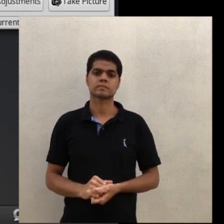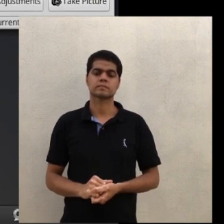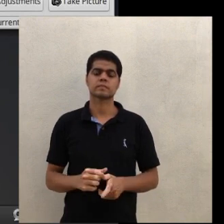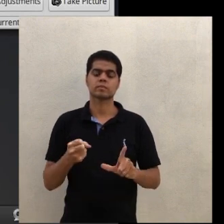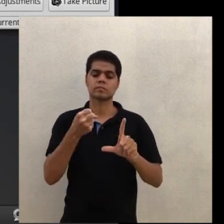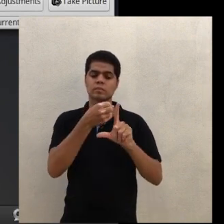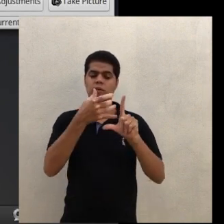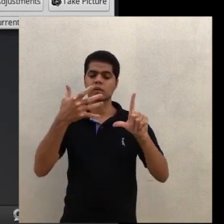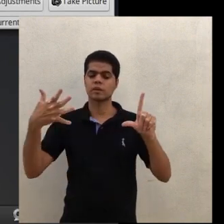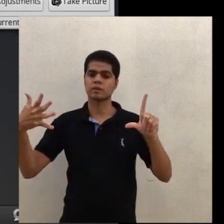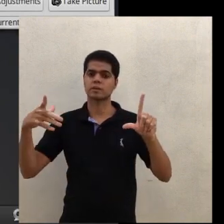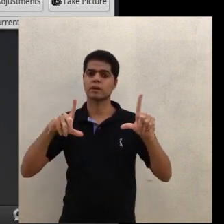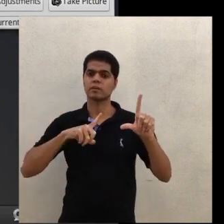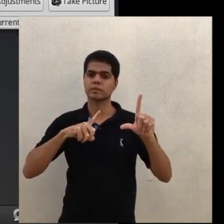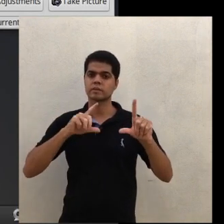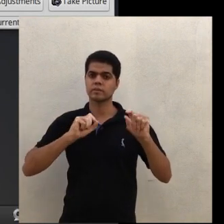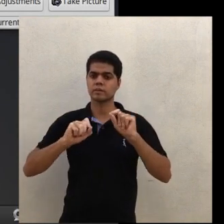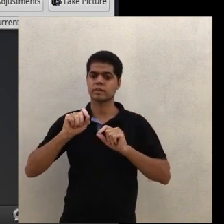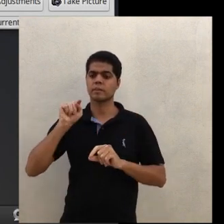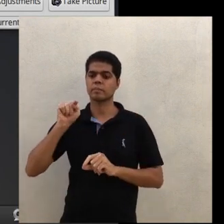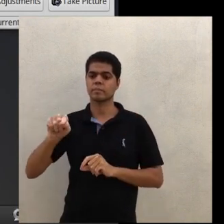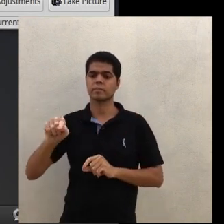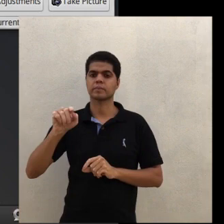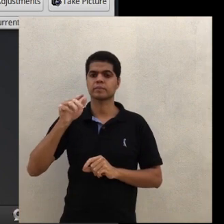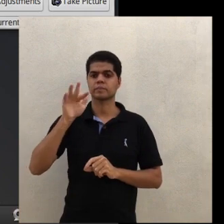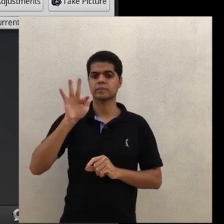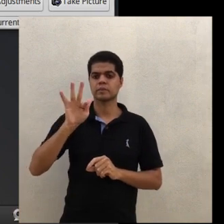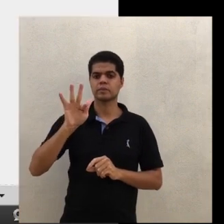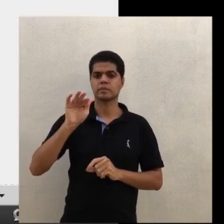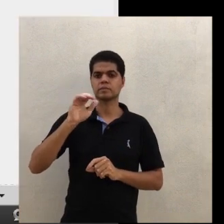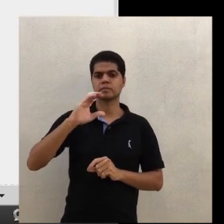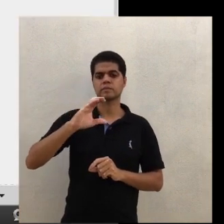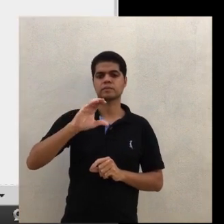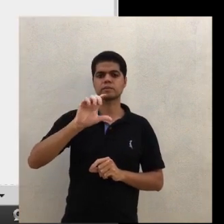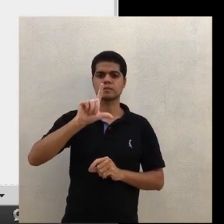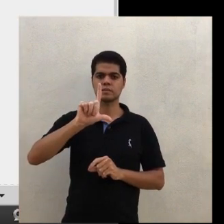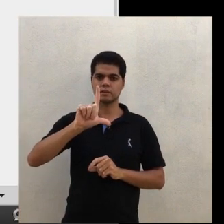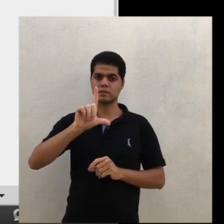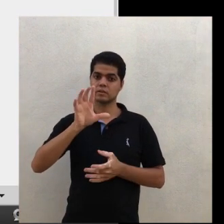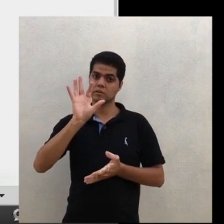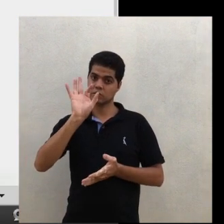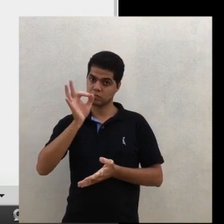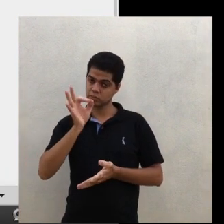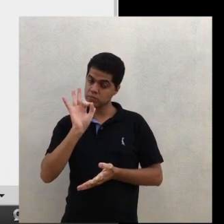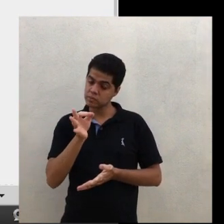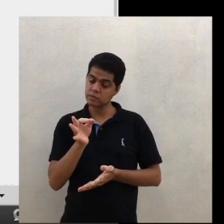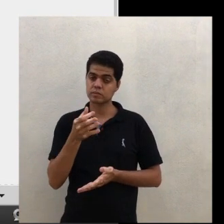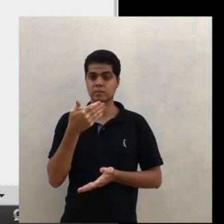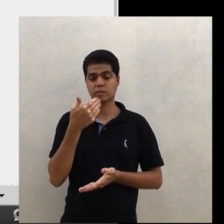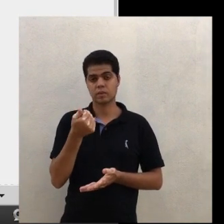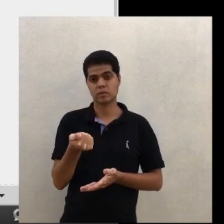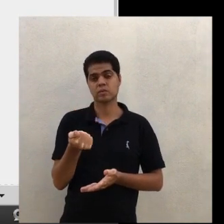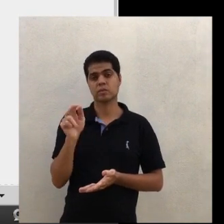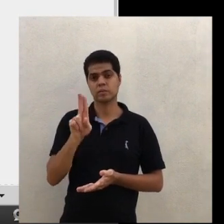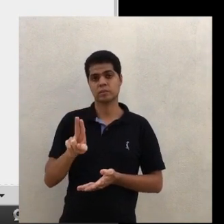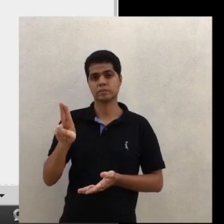.fcl, tá? É a mesma coisa, ó, vou só exibir aqui, tem as mesmas informações. Então, o